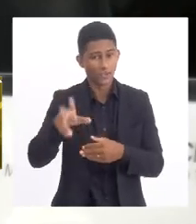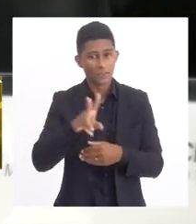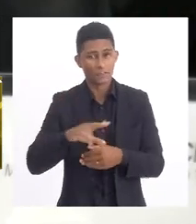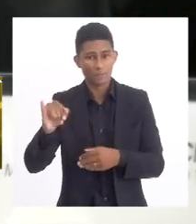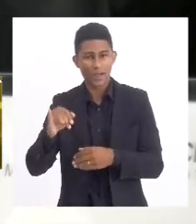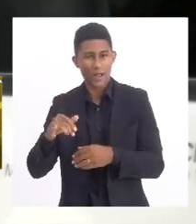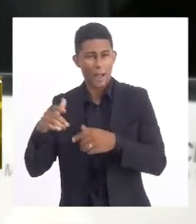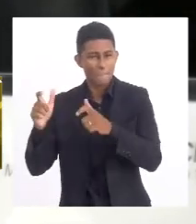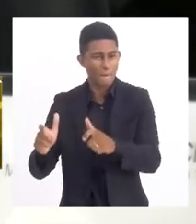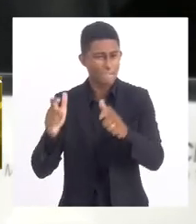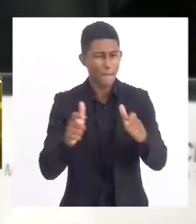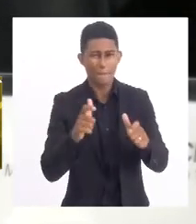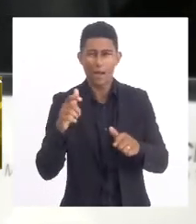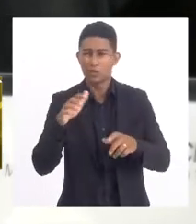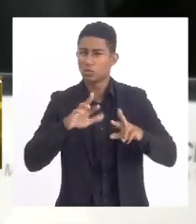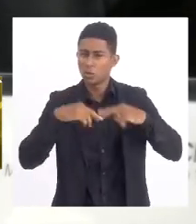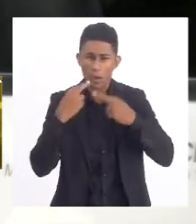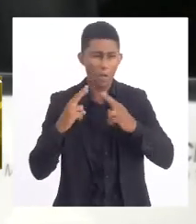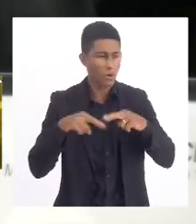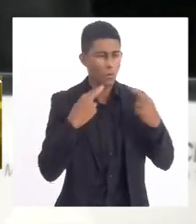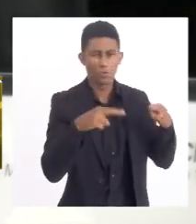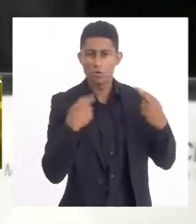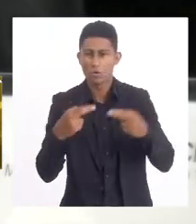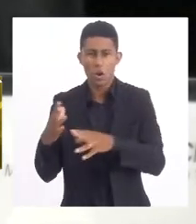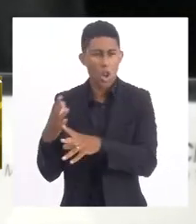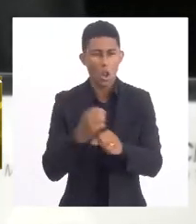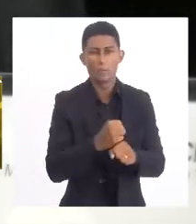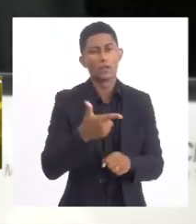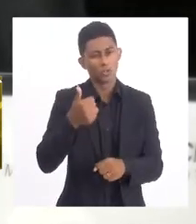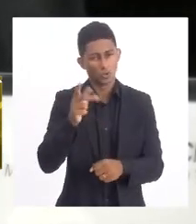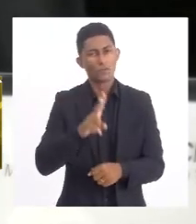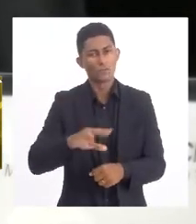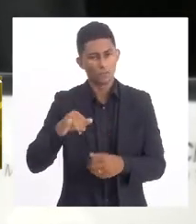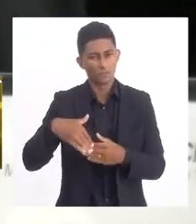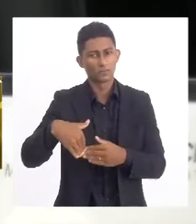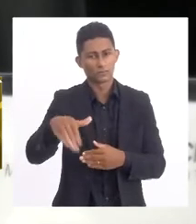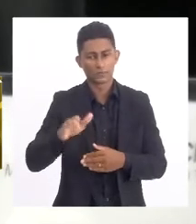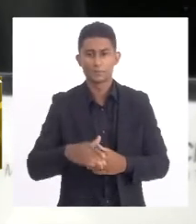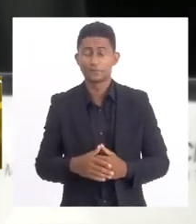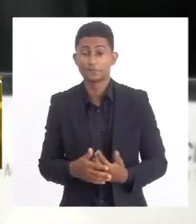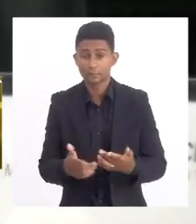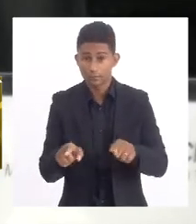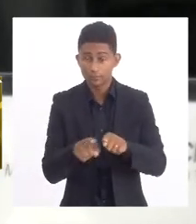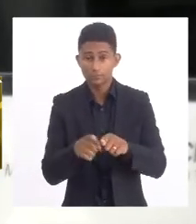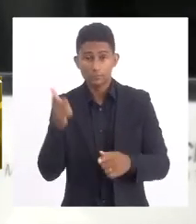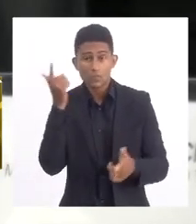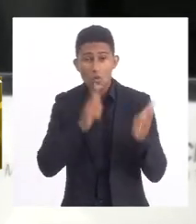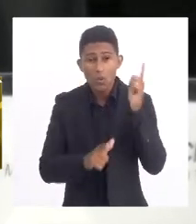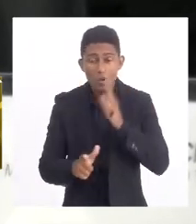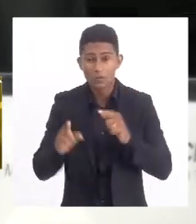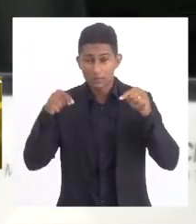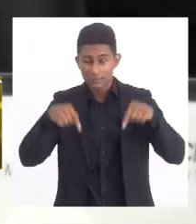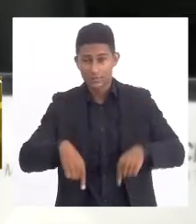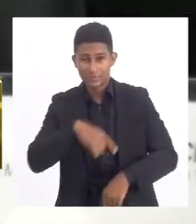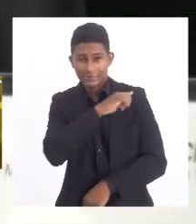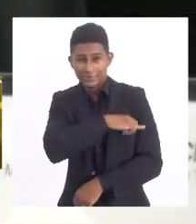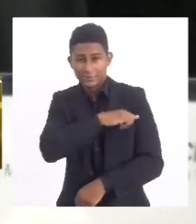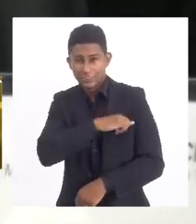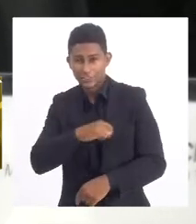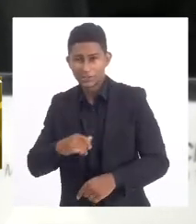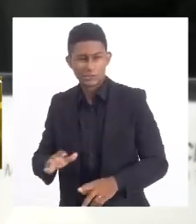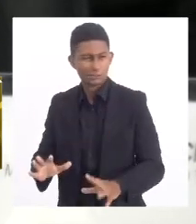a gente conseguiu Também com esse planejamento fazer com a integração do setor uma grande campanha de promoção do Rio de Janeiro